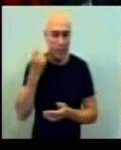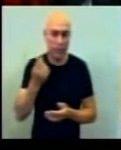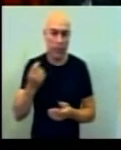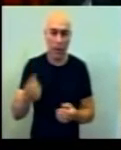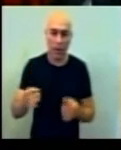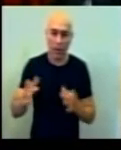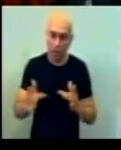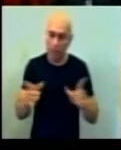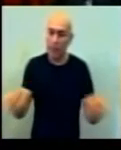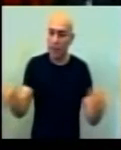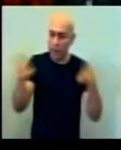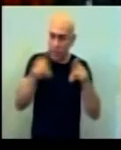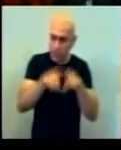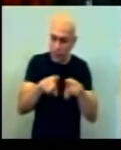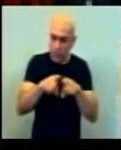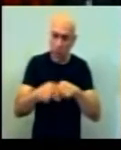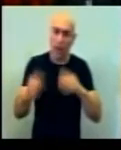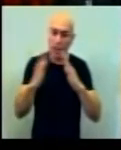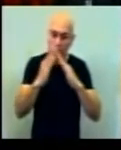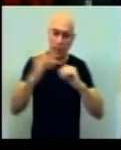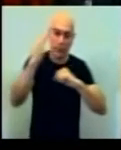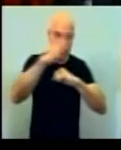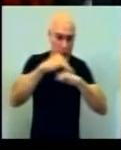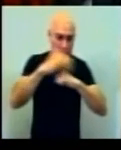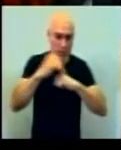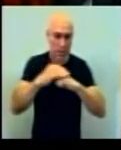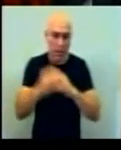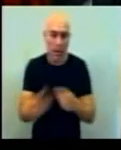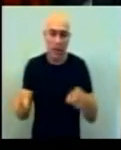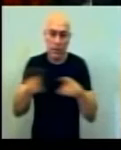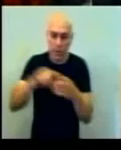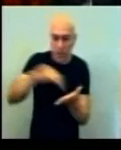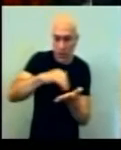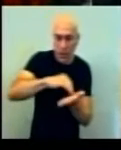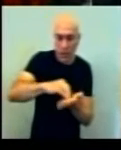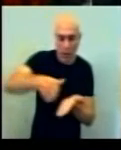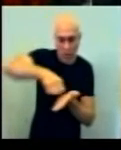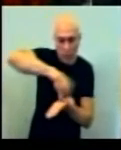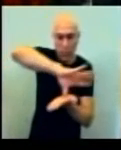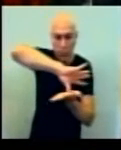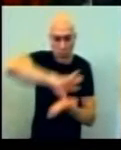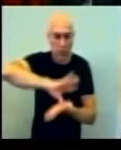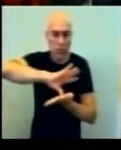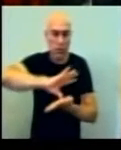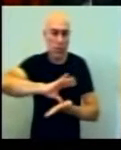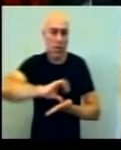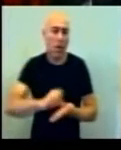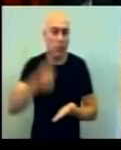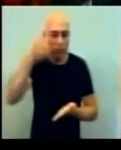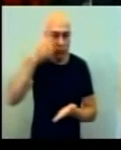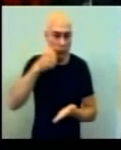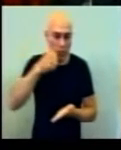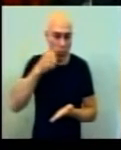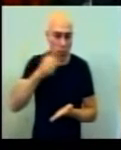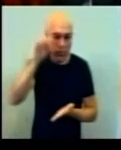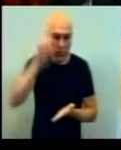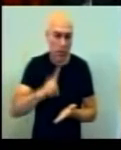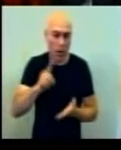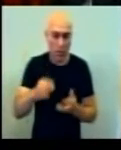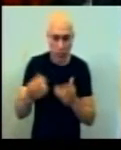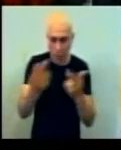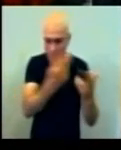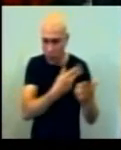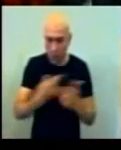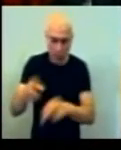é resultado de uma parceria entre o Lar de Fátima e a Secretaria Municipal da Mulher, da Pessoa com Deficiência e